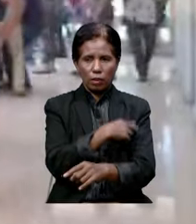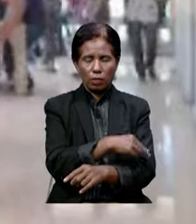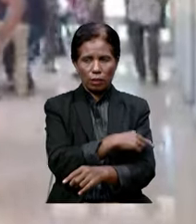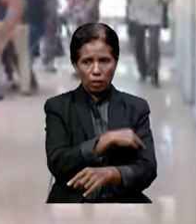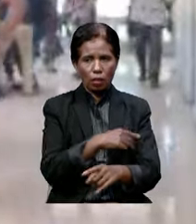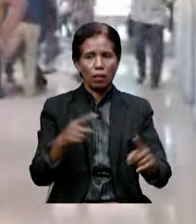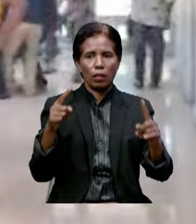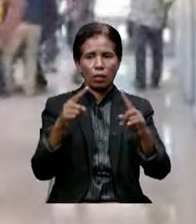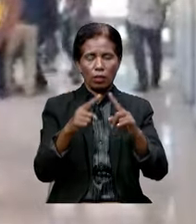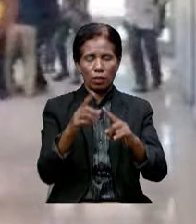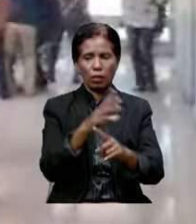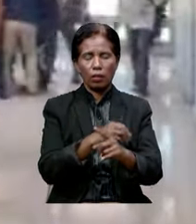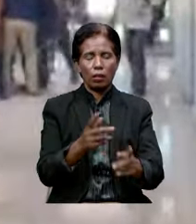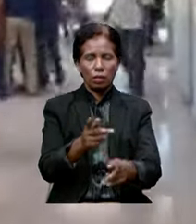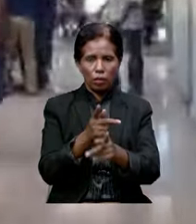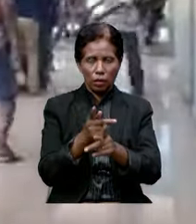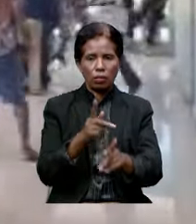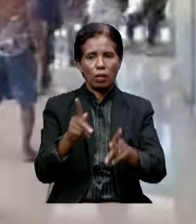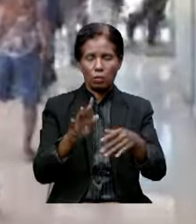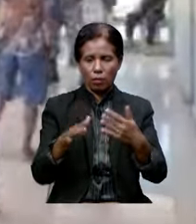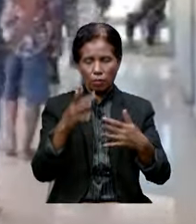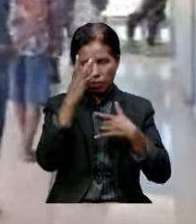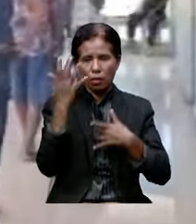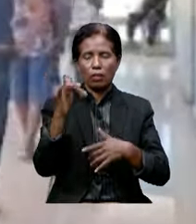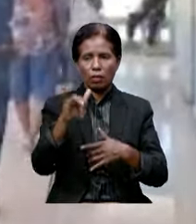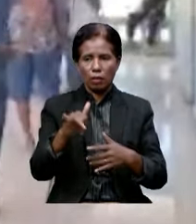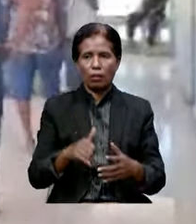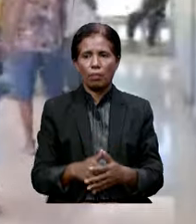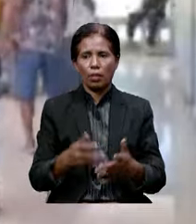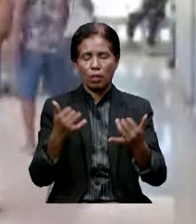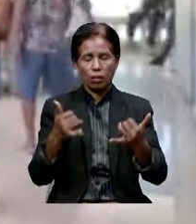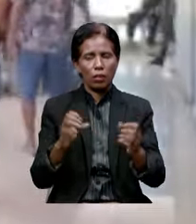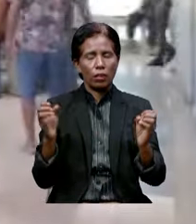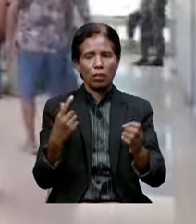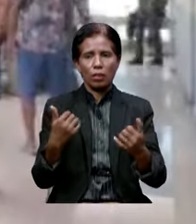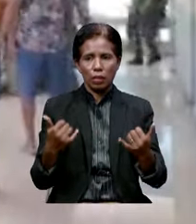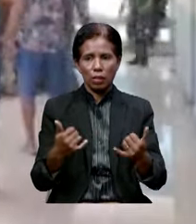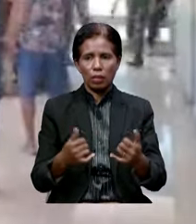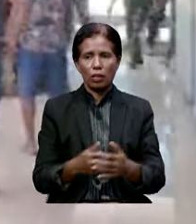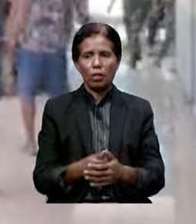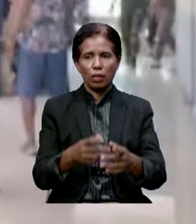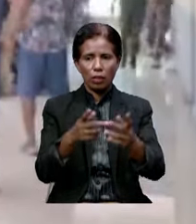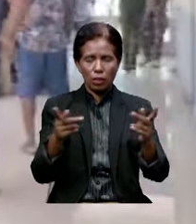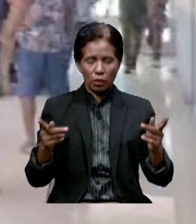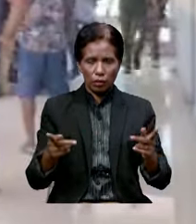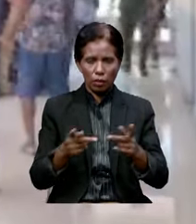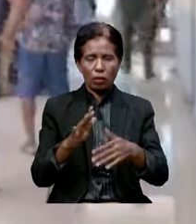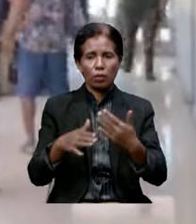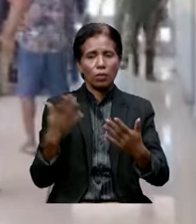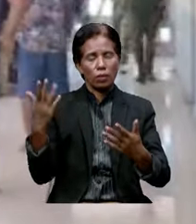a cuidar secundário mínimo. E agora lá as clínicas, mas vem para o Centro de Tratamento de Veteranos.